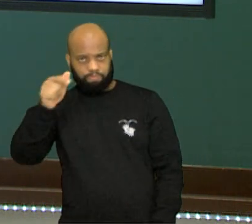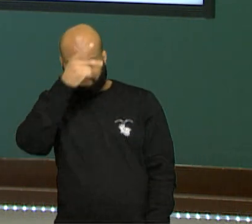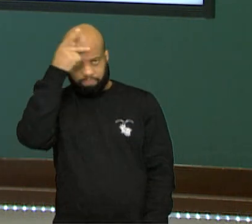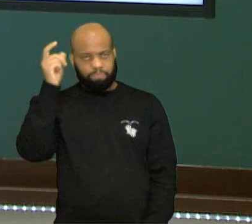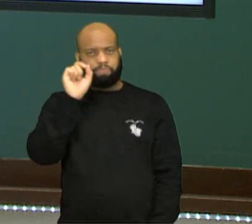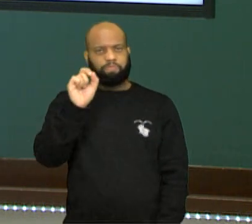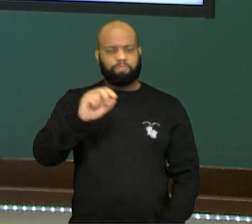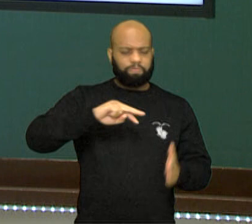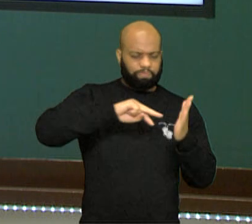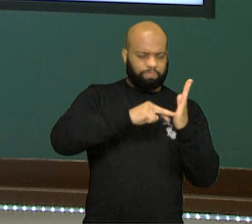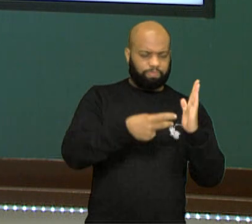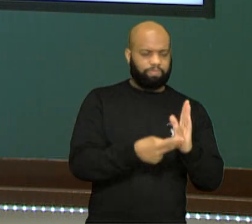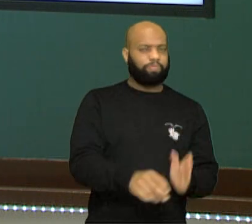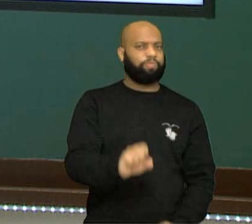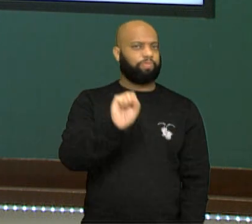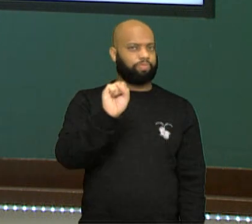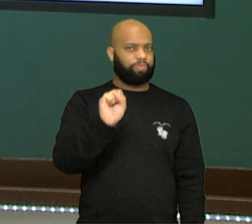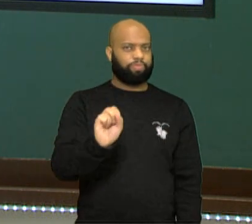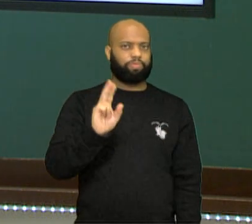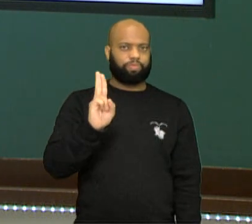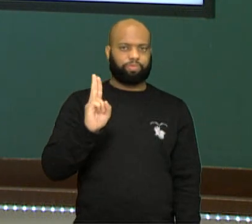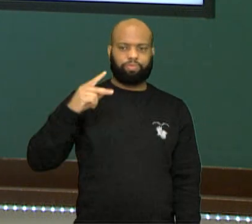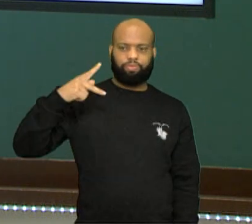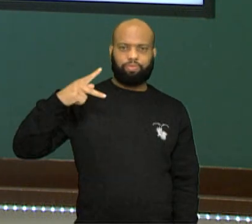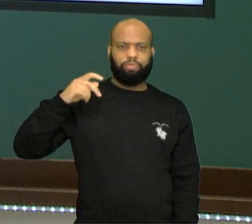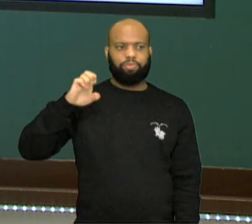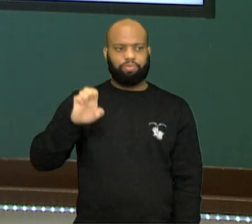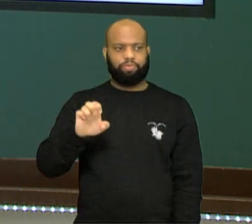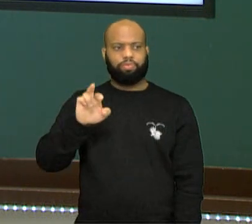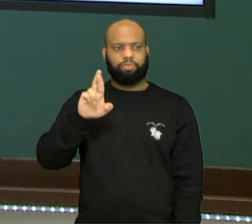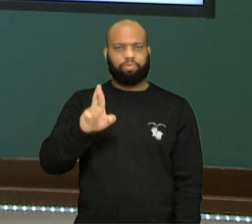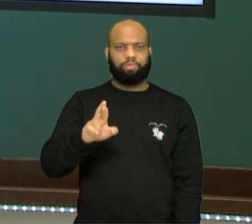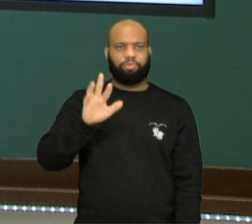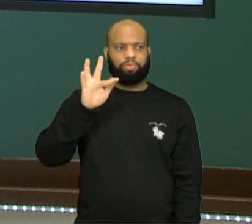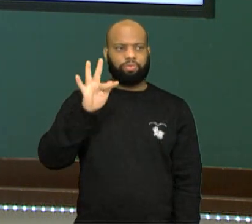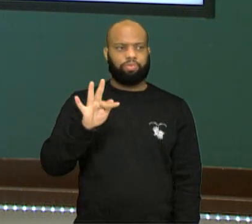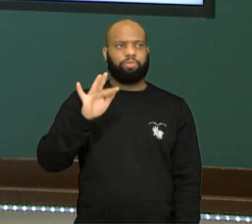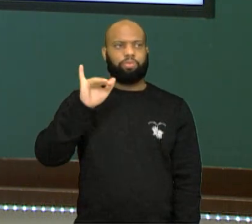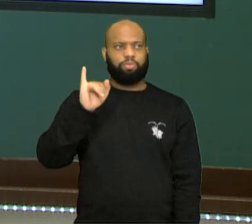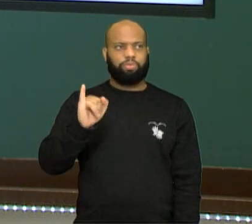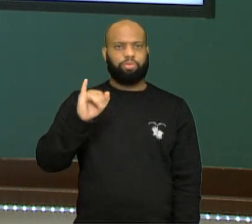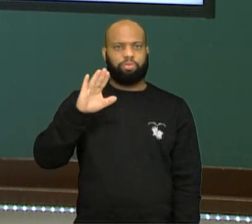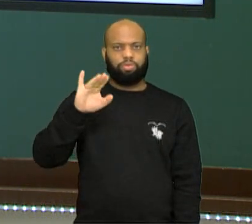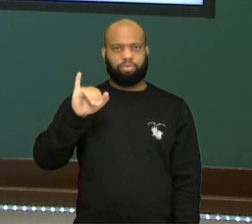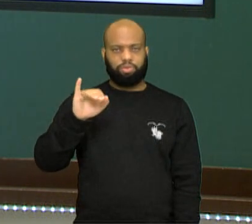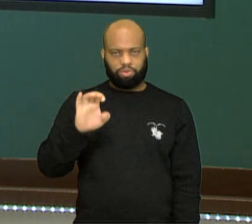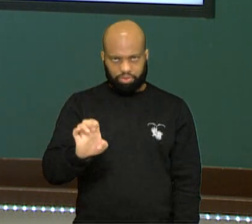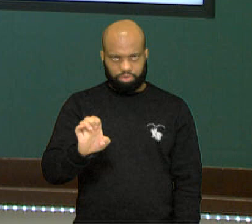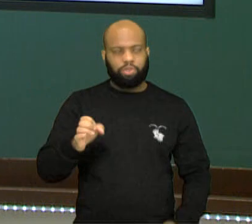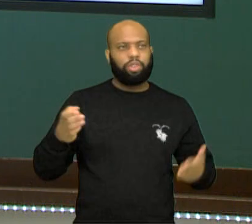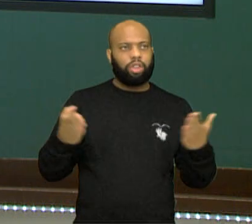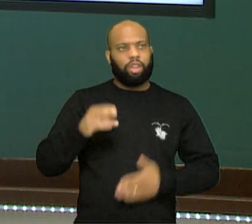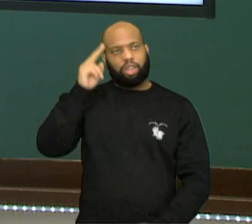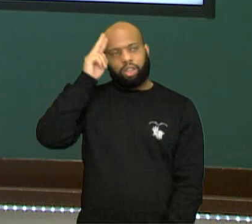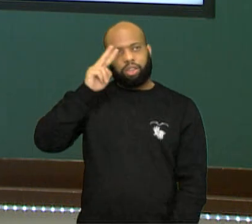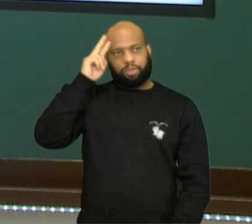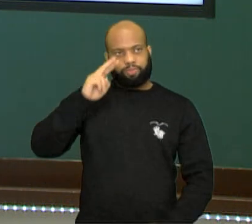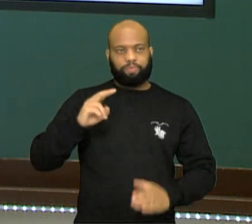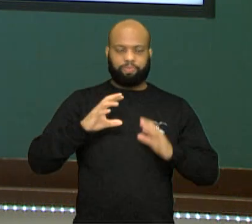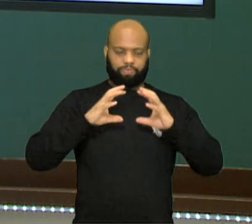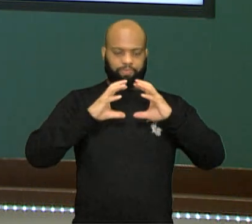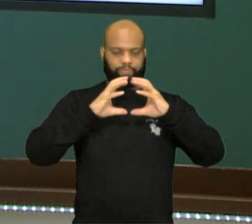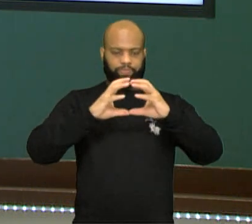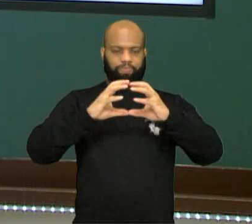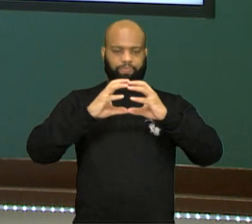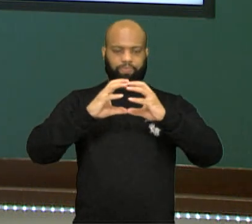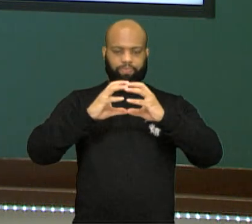Porque quando você consegue explicar para uma outra pessoa, significa que você realmente compreendeu o conceito. Então vamos relembrar esses dois conceitos. Então como